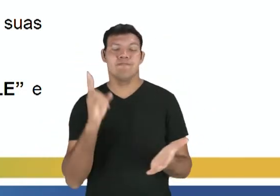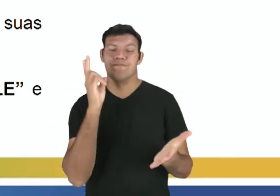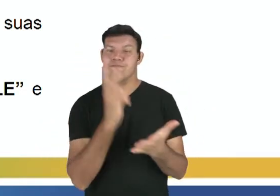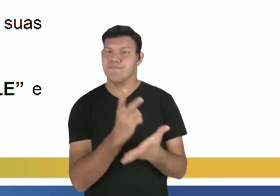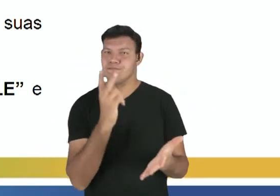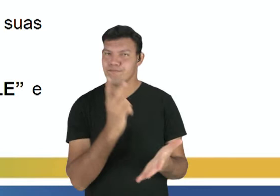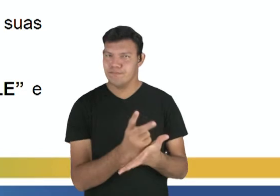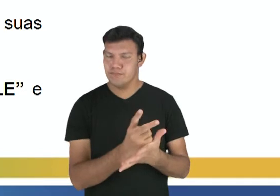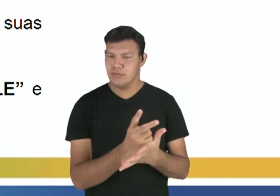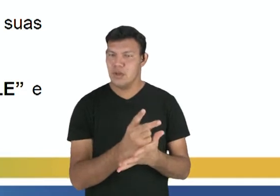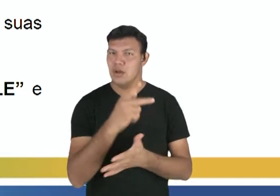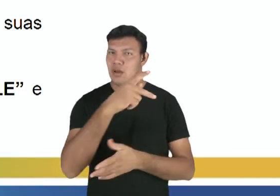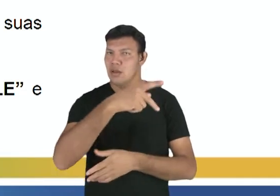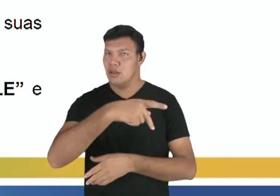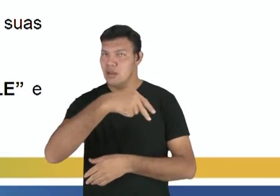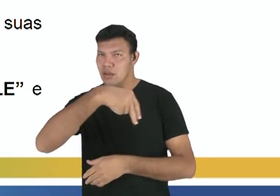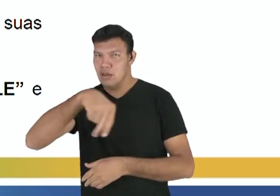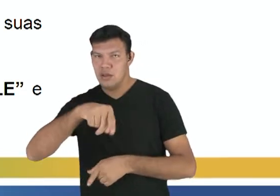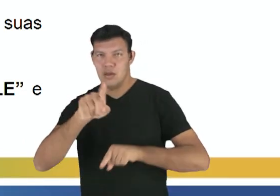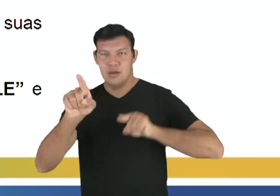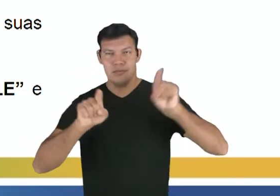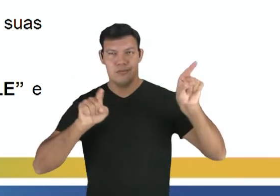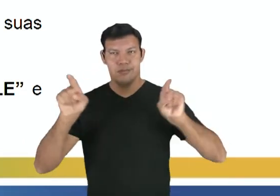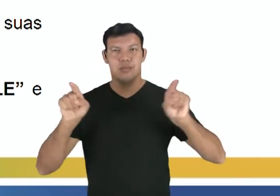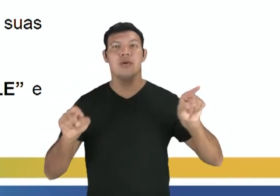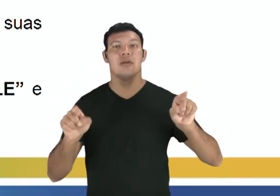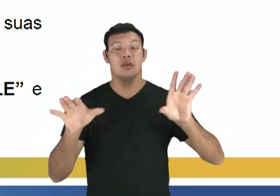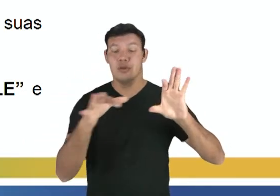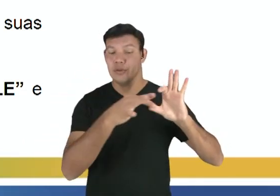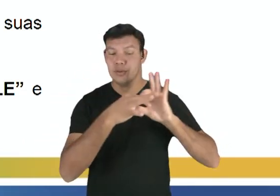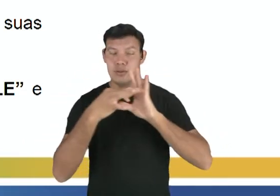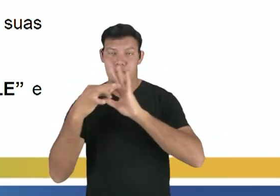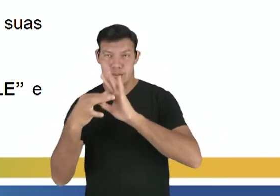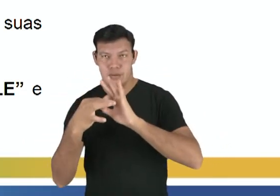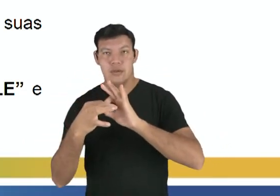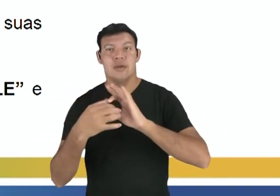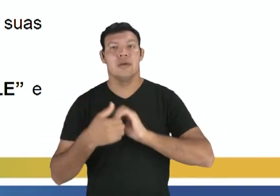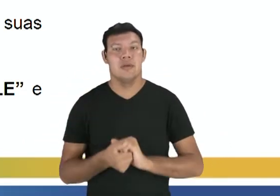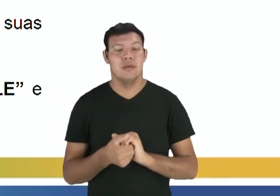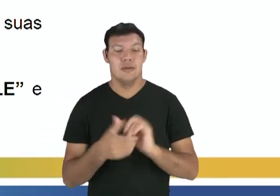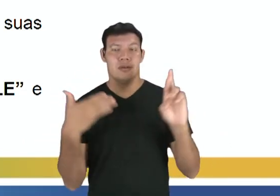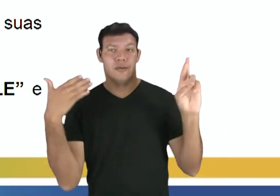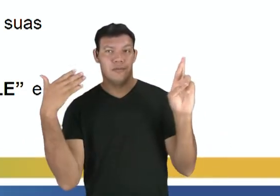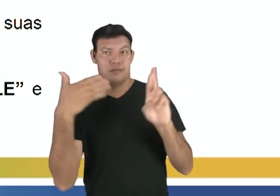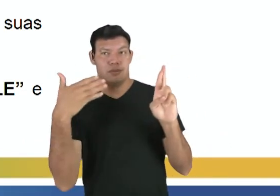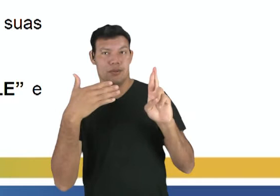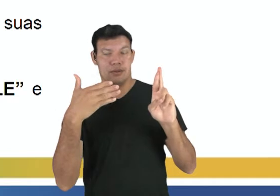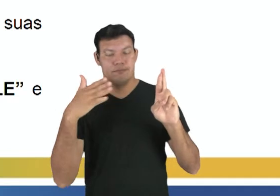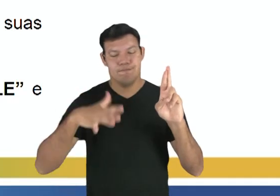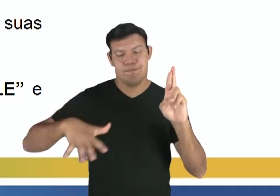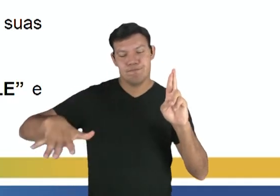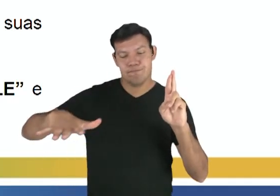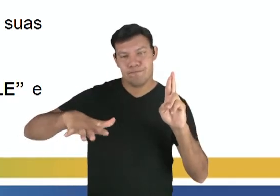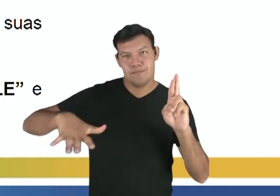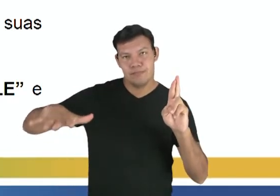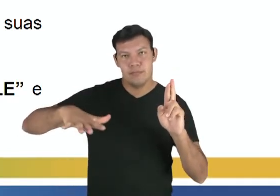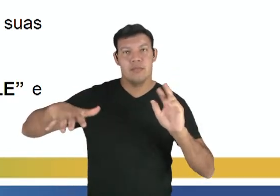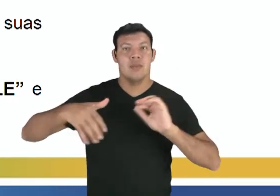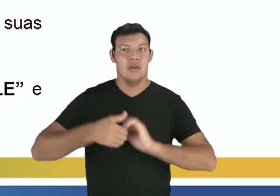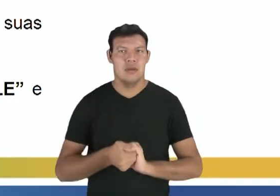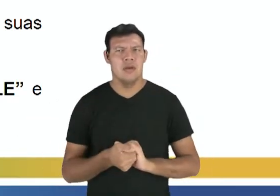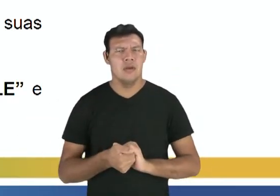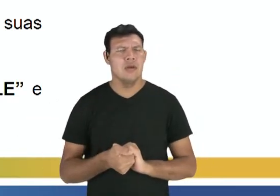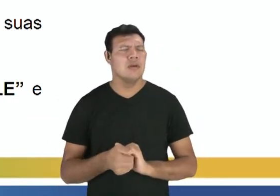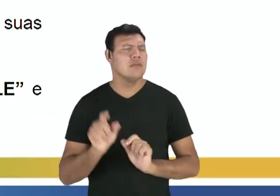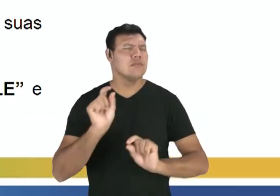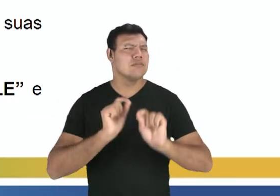pronomes demonstrativos, mas quando no contexto eu estou me referindo a espaço. Espaço,